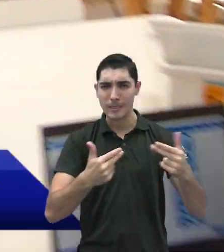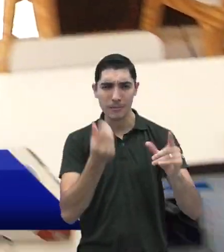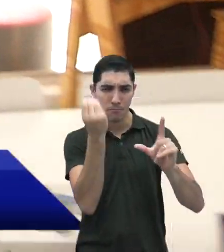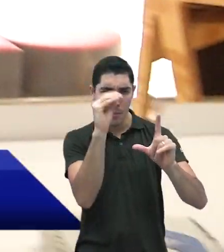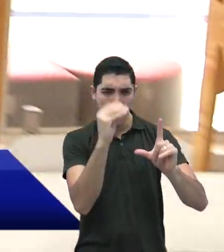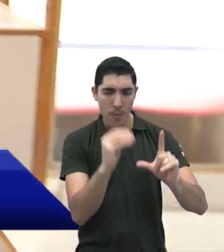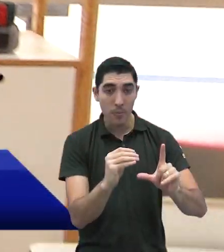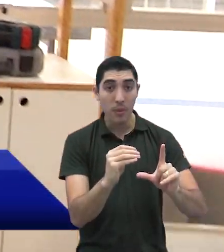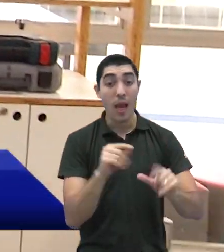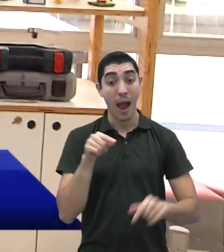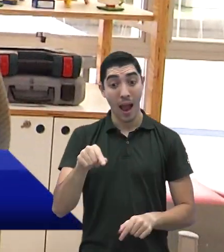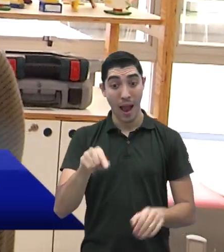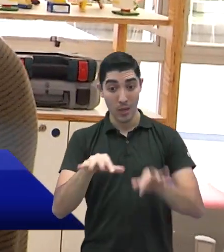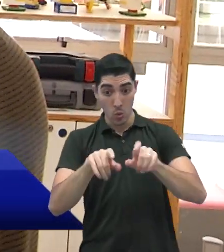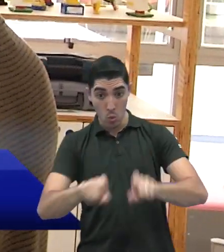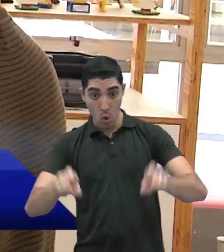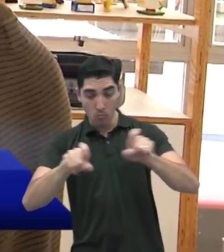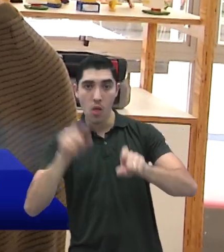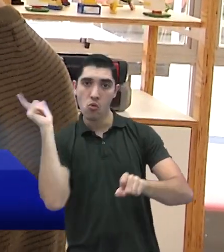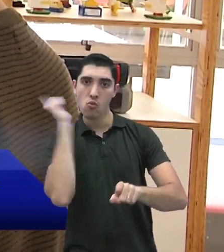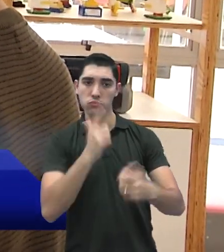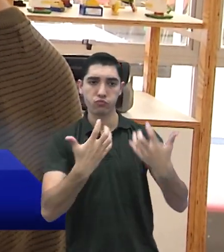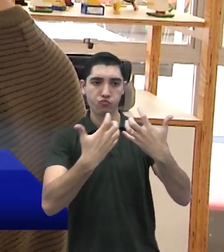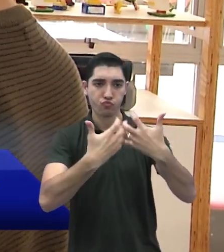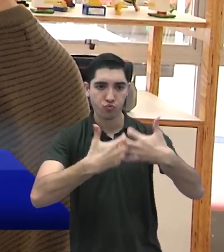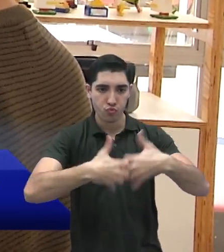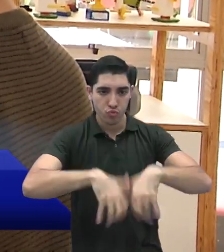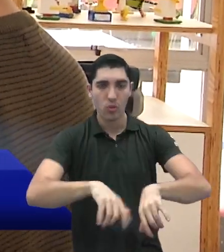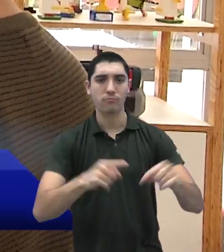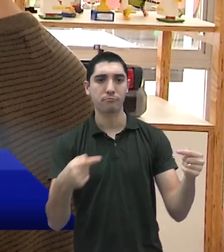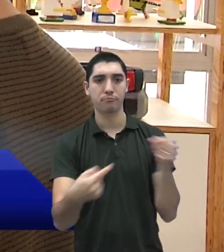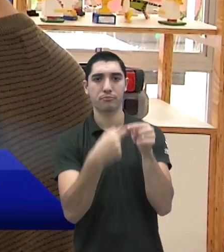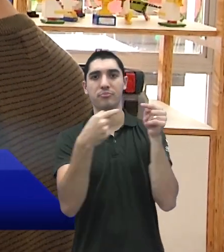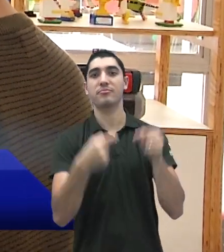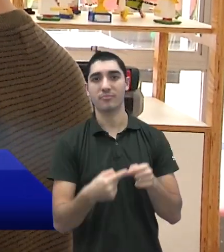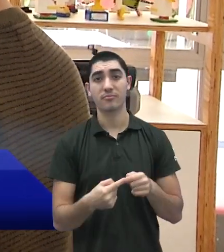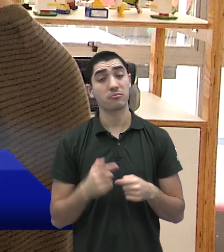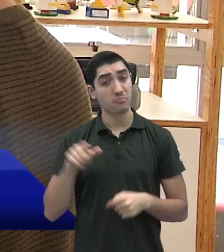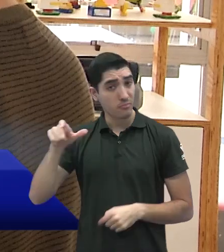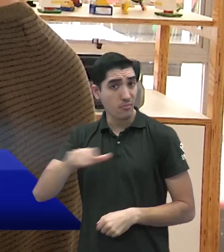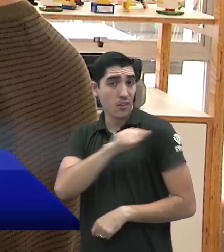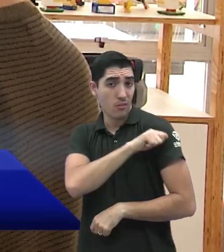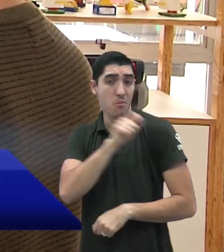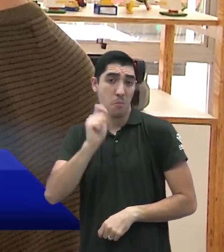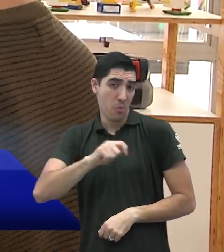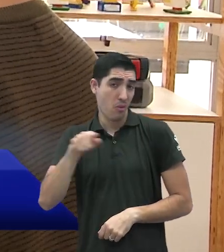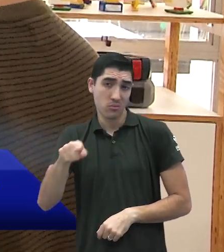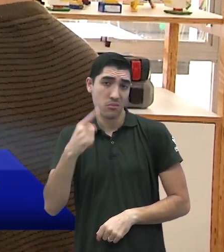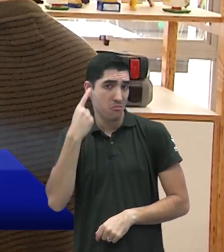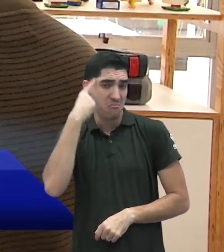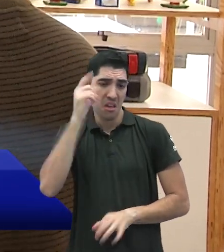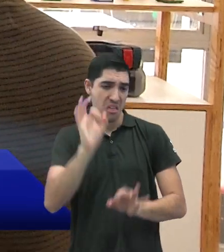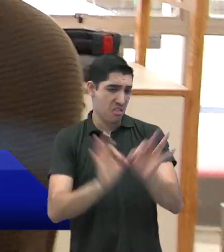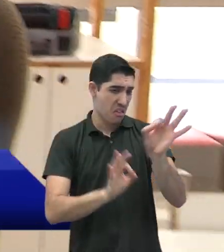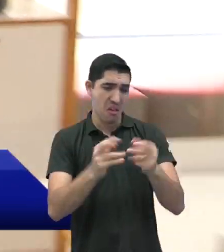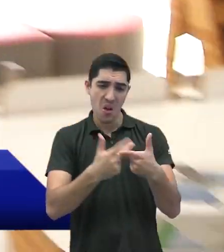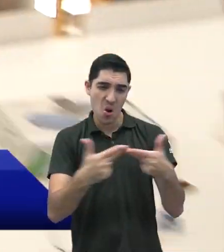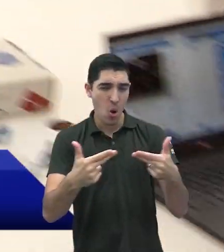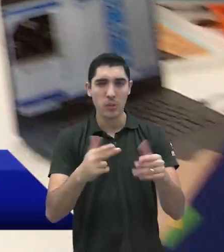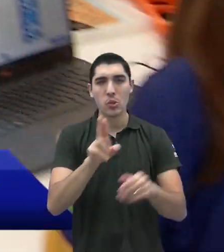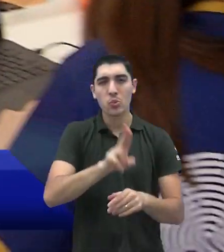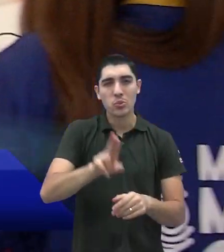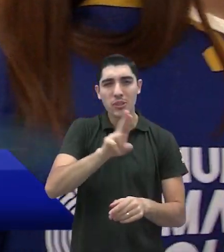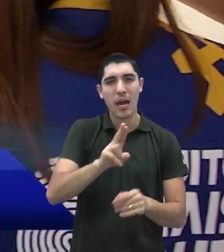que nós usamos em aula, ele funcione e execute tudo que eles querem que seja feito, né? E aí depois eles podem construir coisas